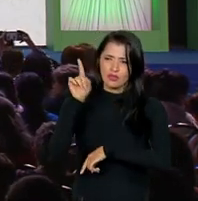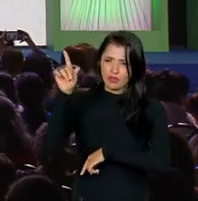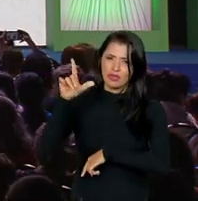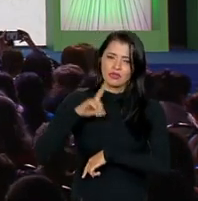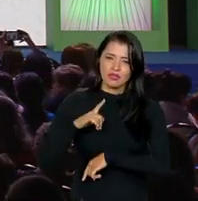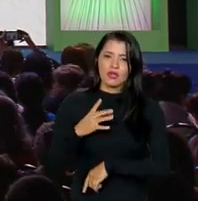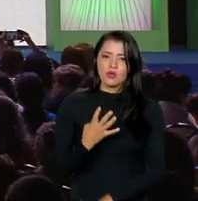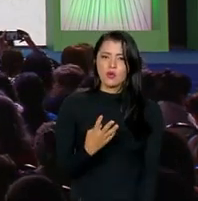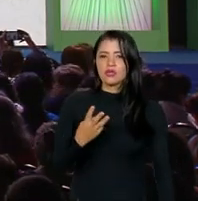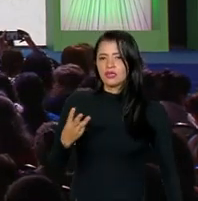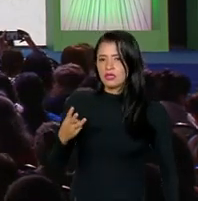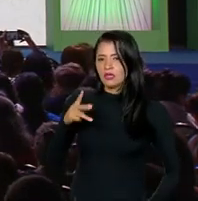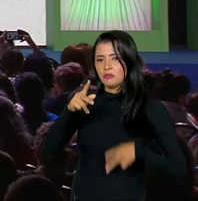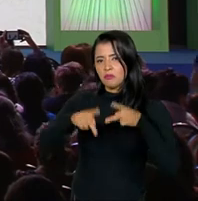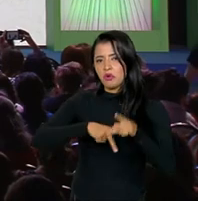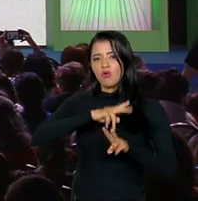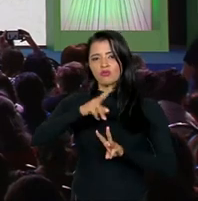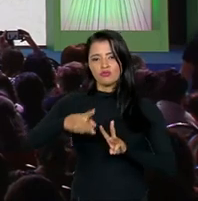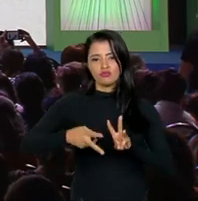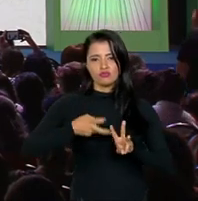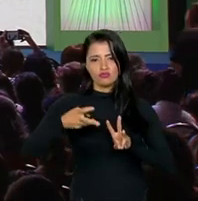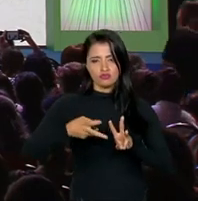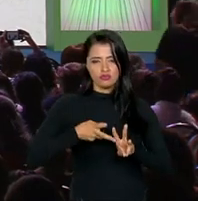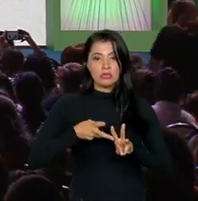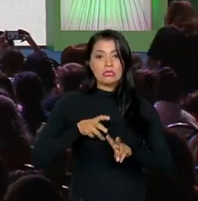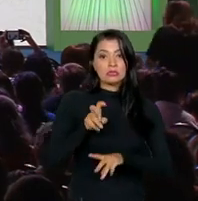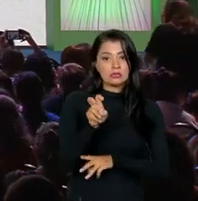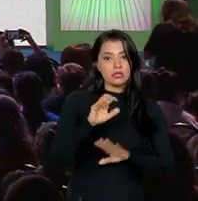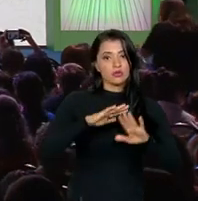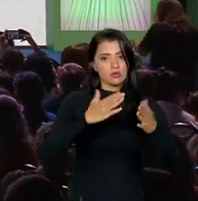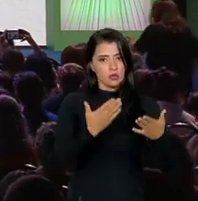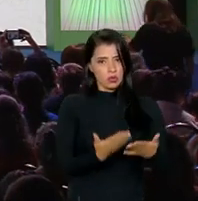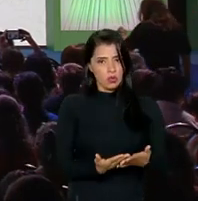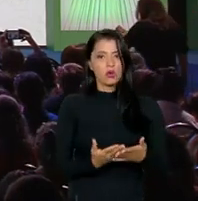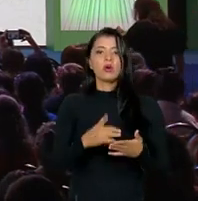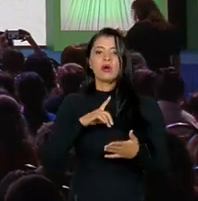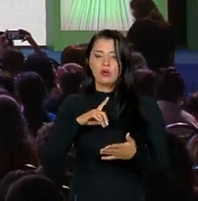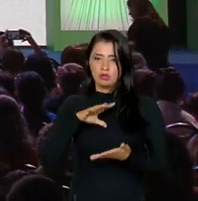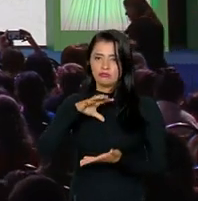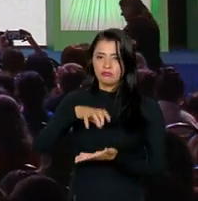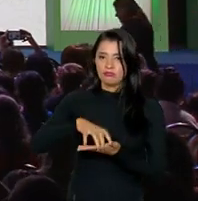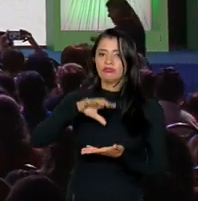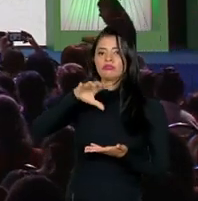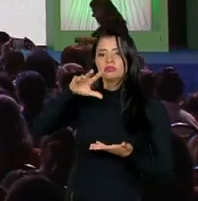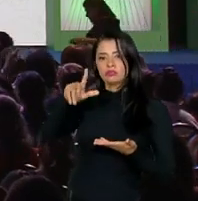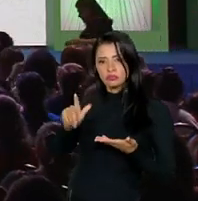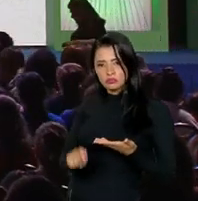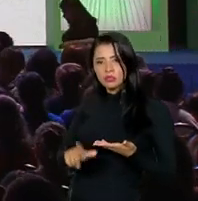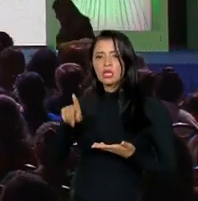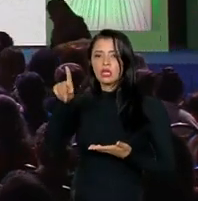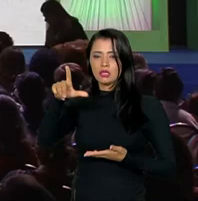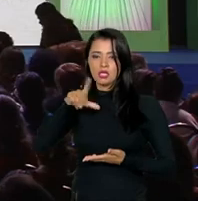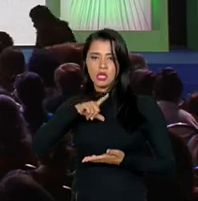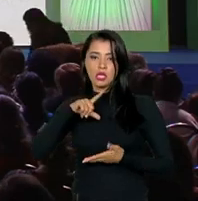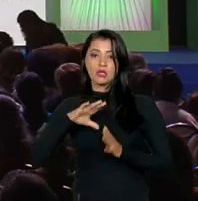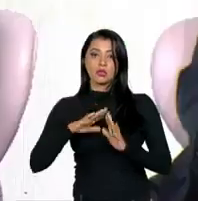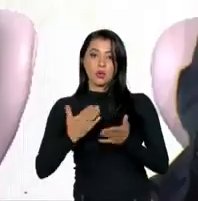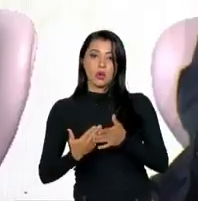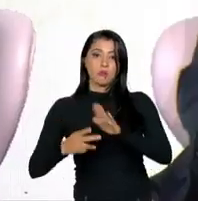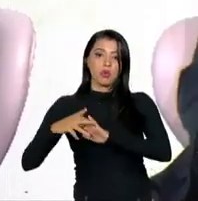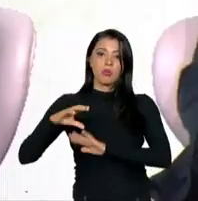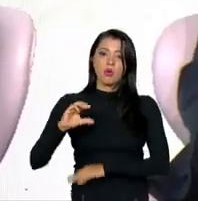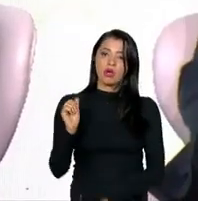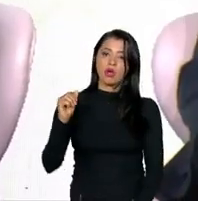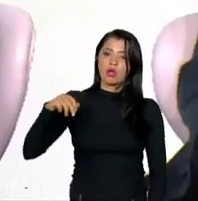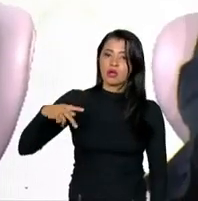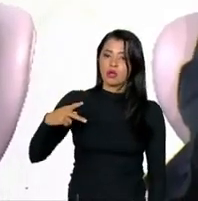temos 43 povos indígenas, nós temos 5 escolas quilombolas, nós temos escolas do campo, e o governador fez